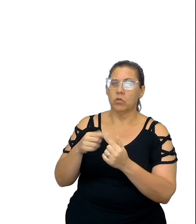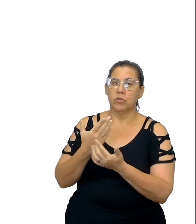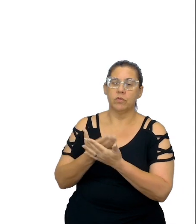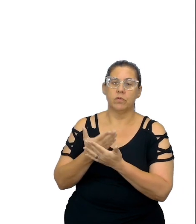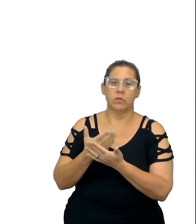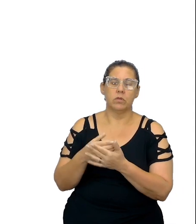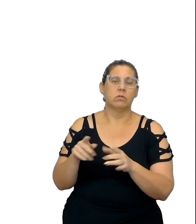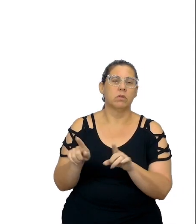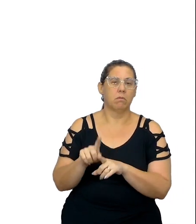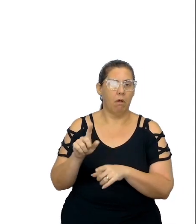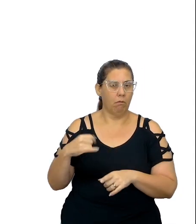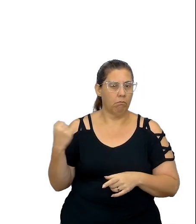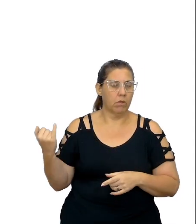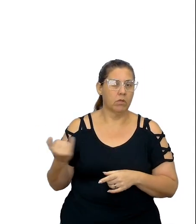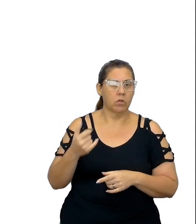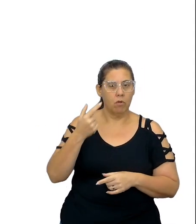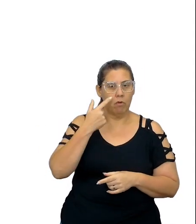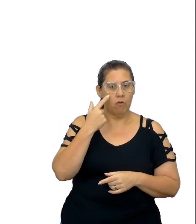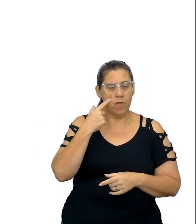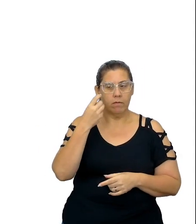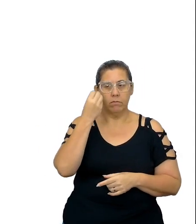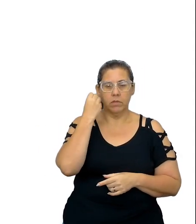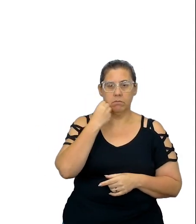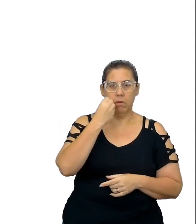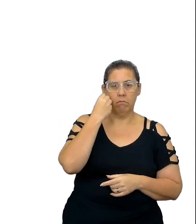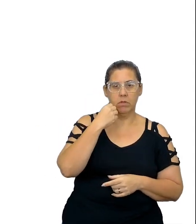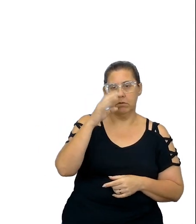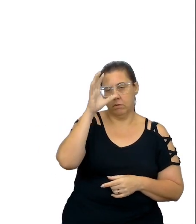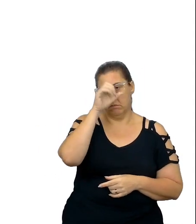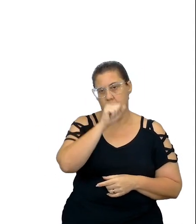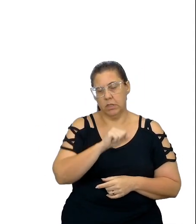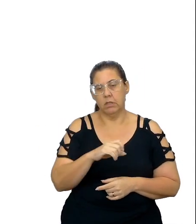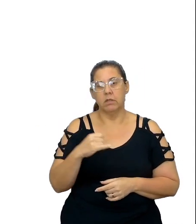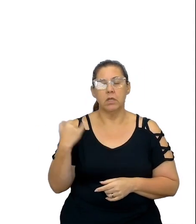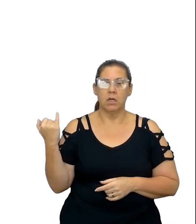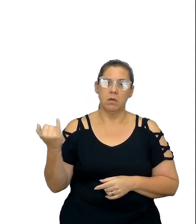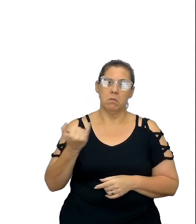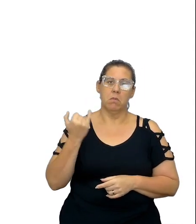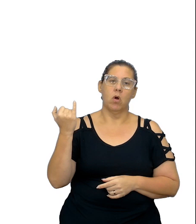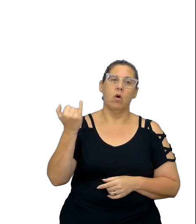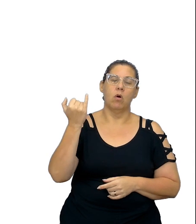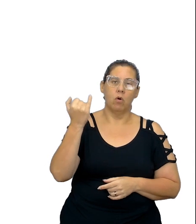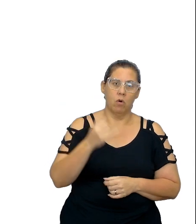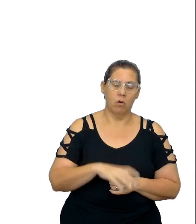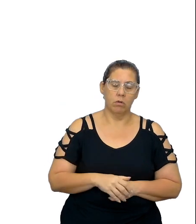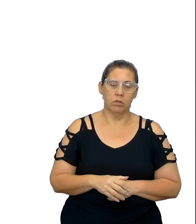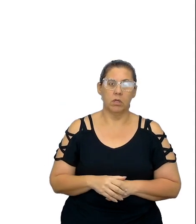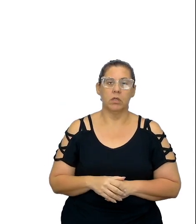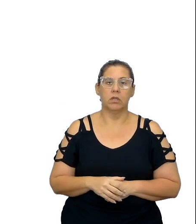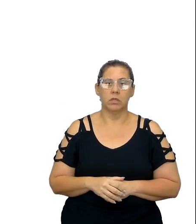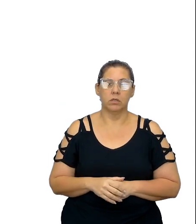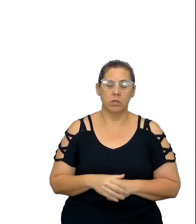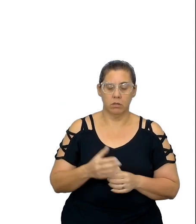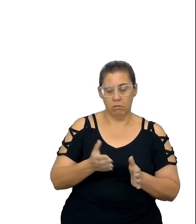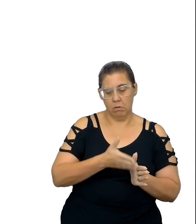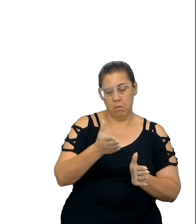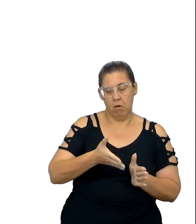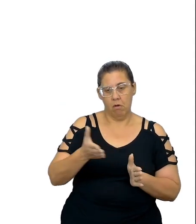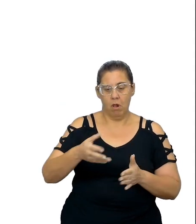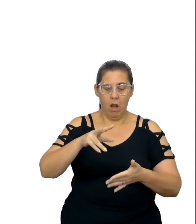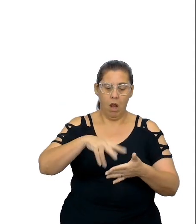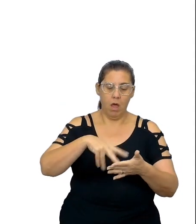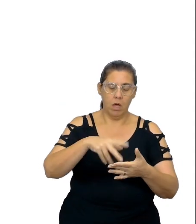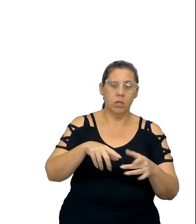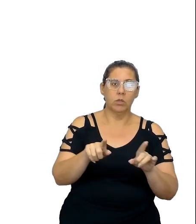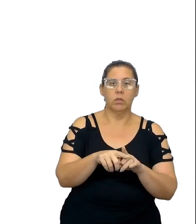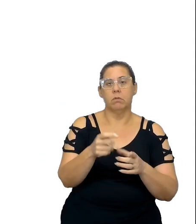também é necessário, examinar se a experiência de aprendizagem vai ser importante para articular com esses processos de leitura e